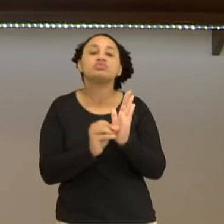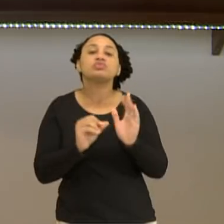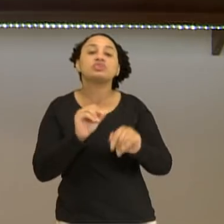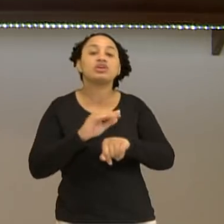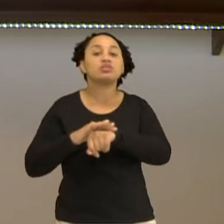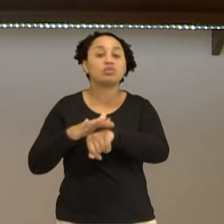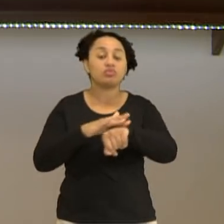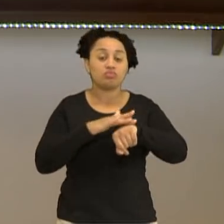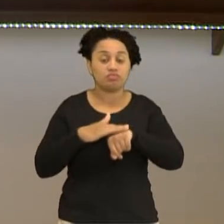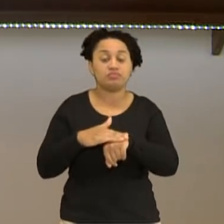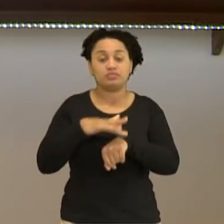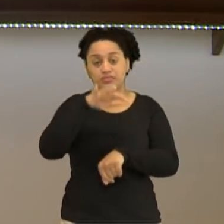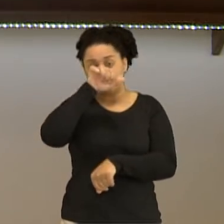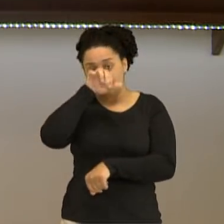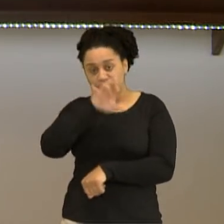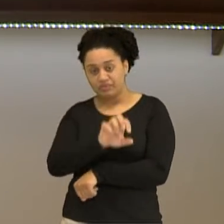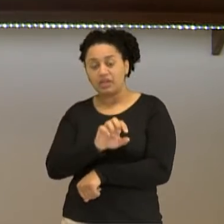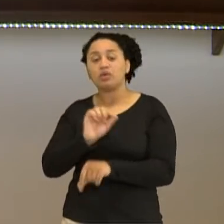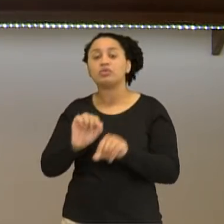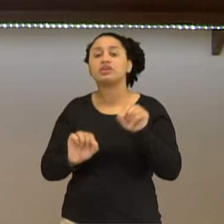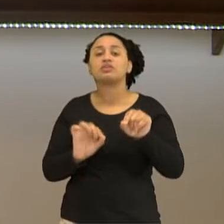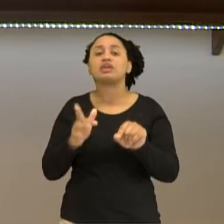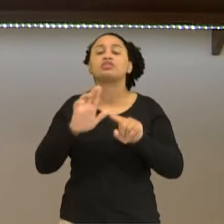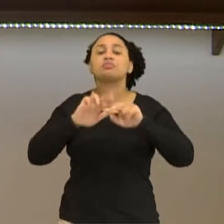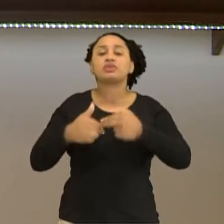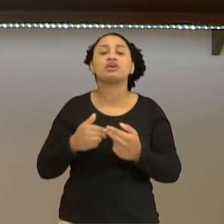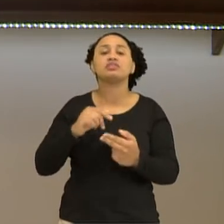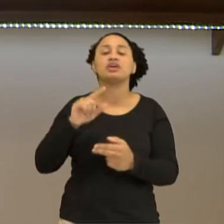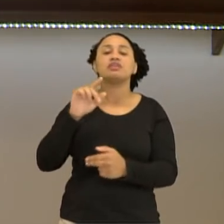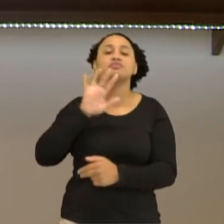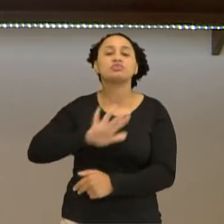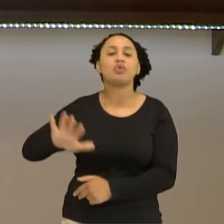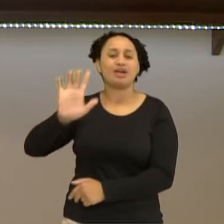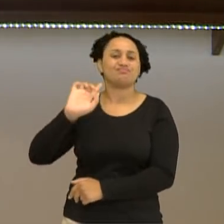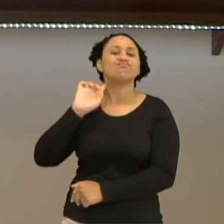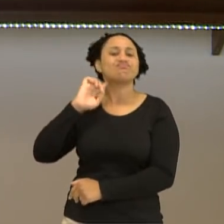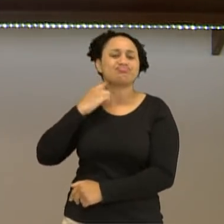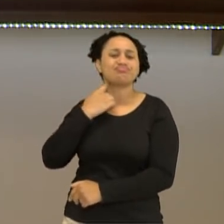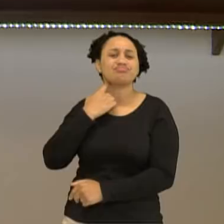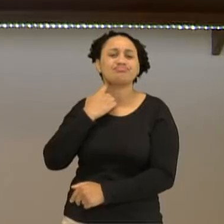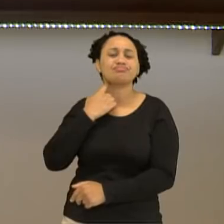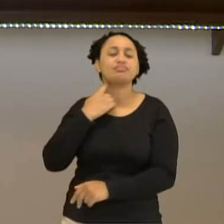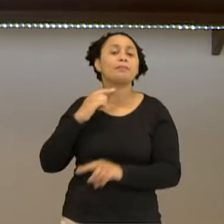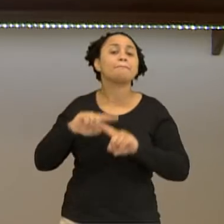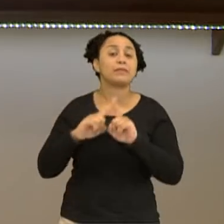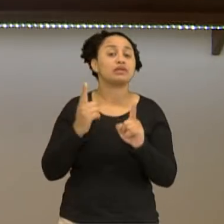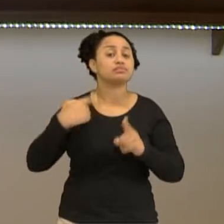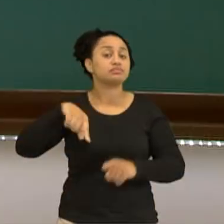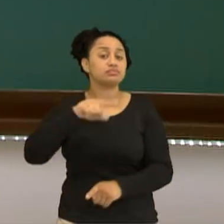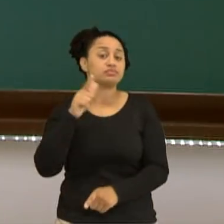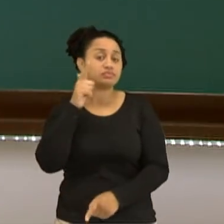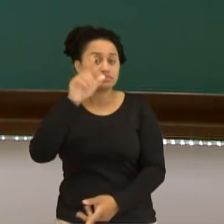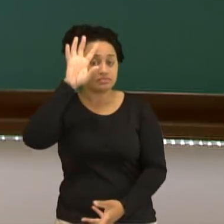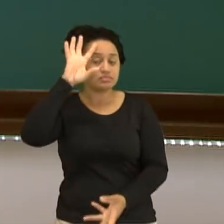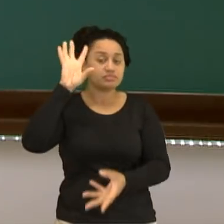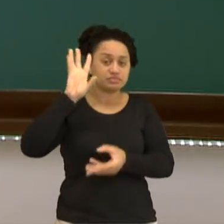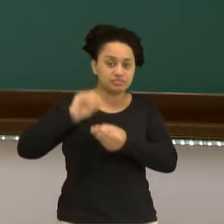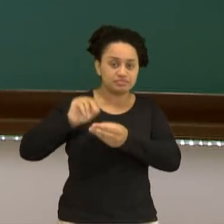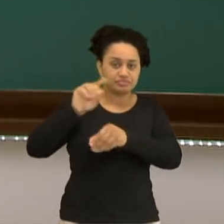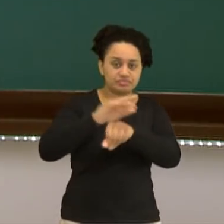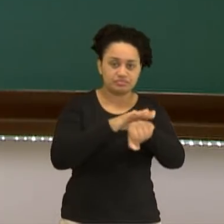doenças respiratórias causadas pelo ar contaminado. Mas para que a gente possa interpretar, entender as